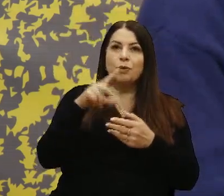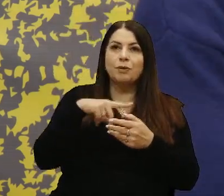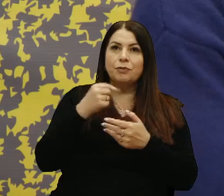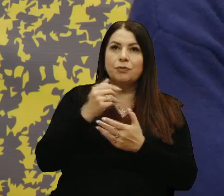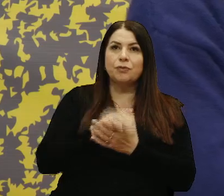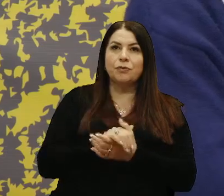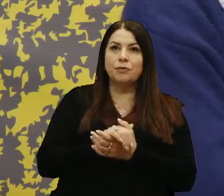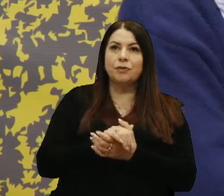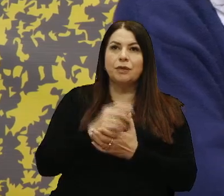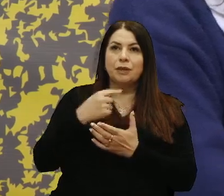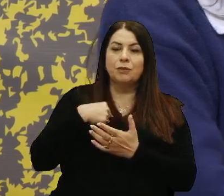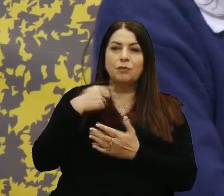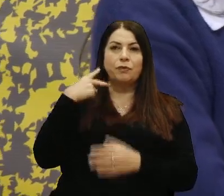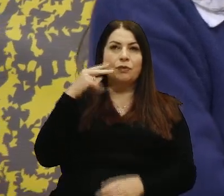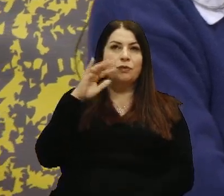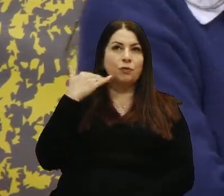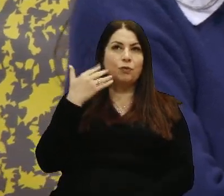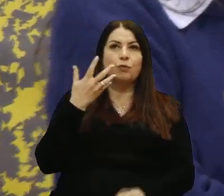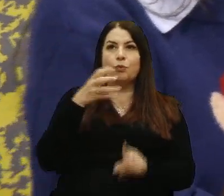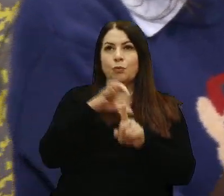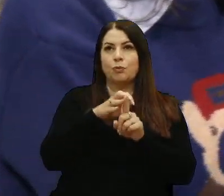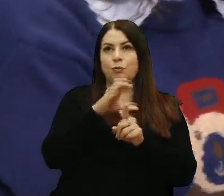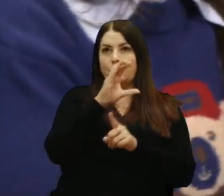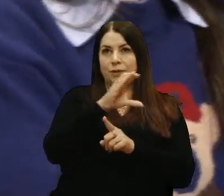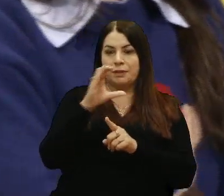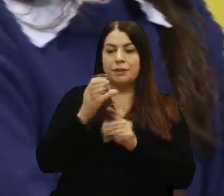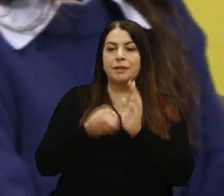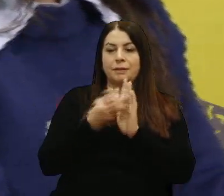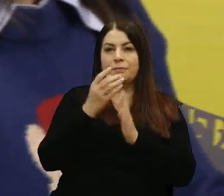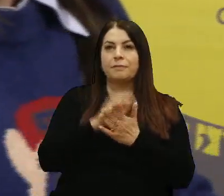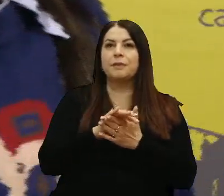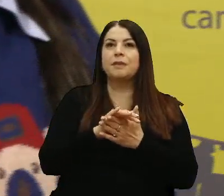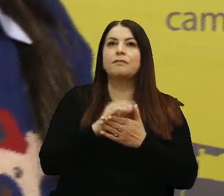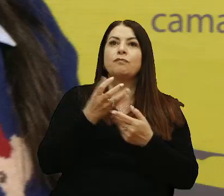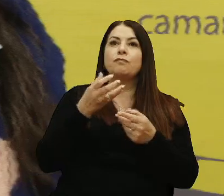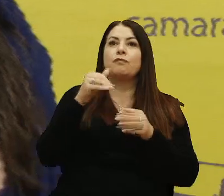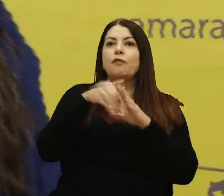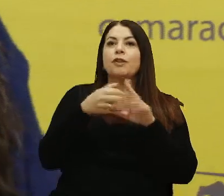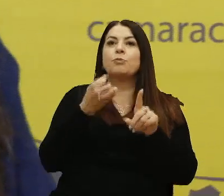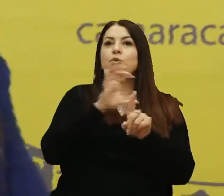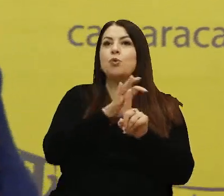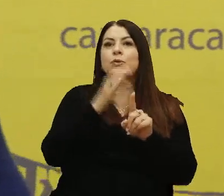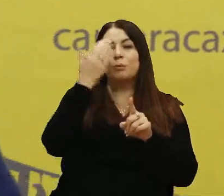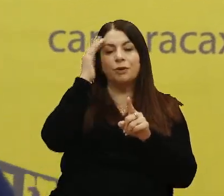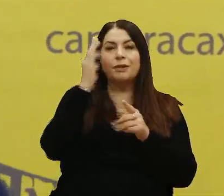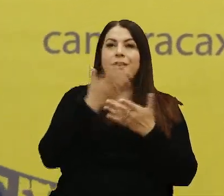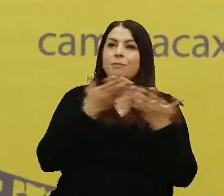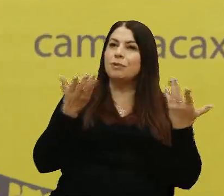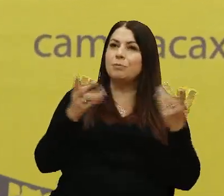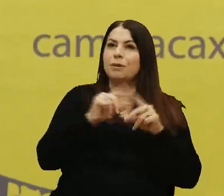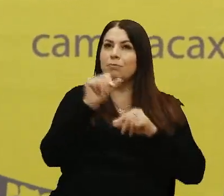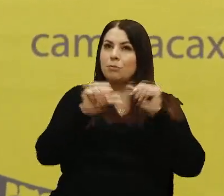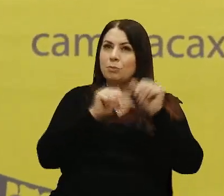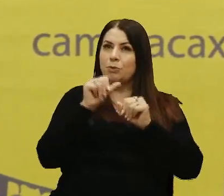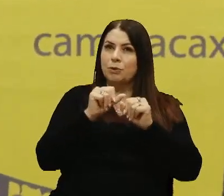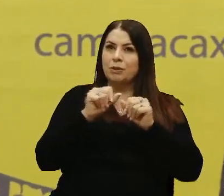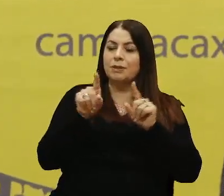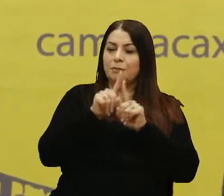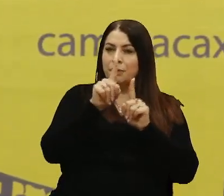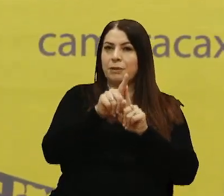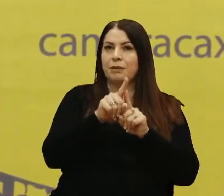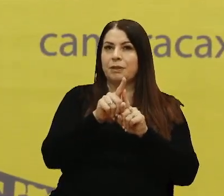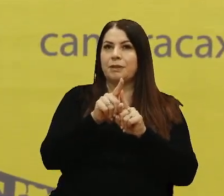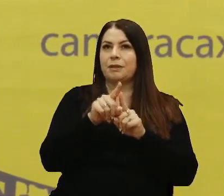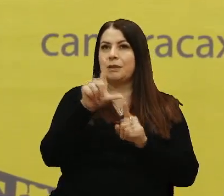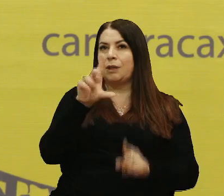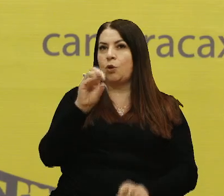né? Eu e a vereadora Andressa votamos contra a criação dos cargos em comissão, né? Votamos contra porque nós entendíamos que a alteração nos anexos da